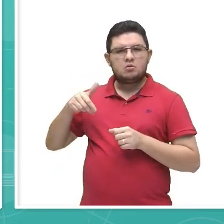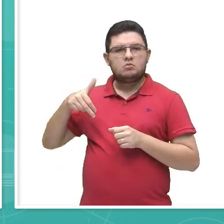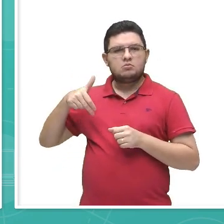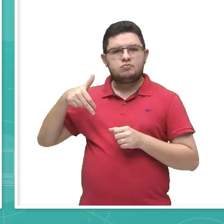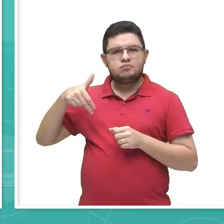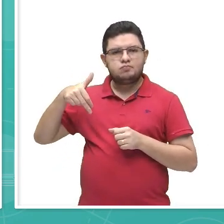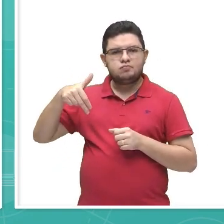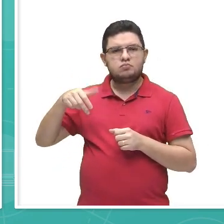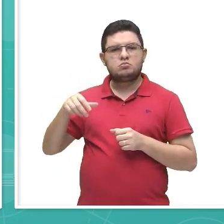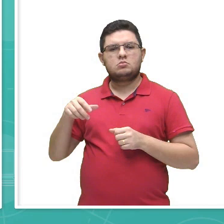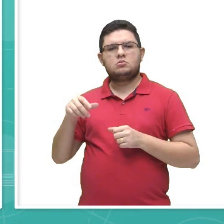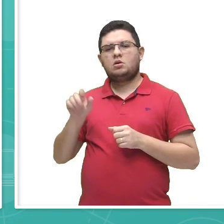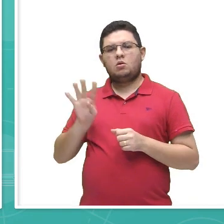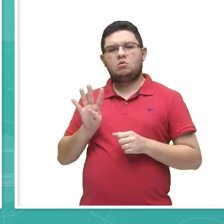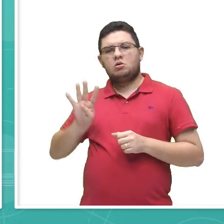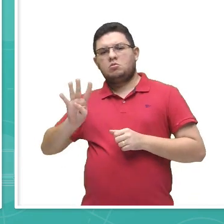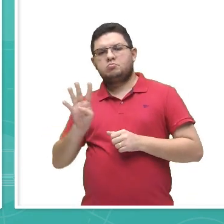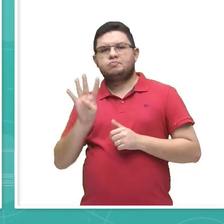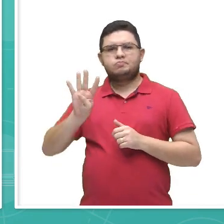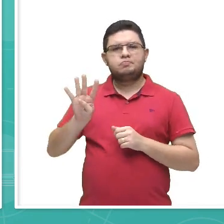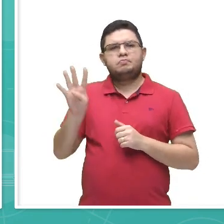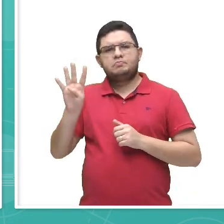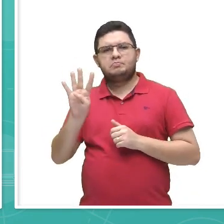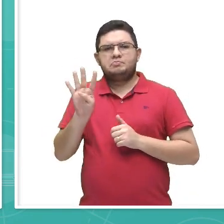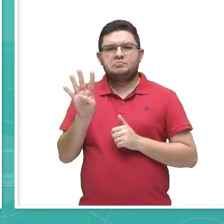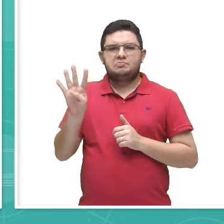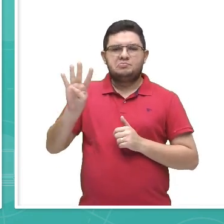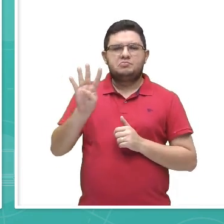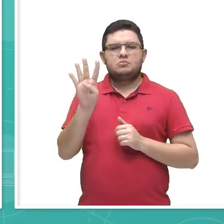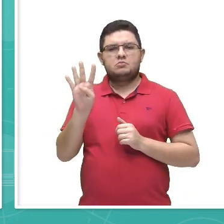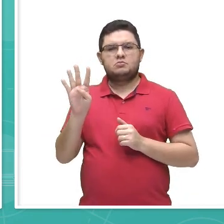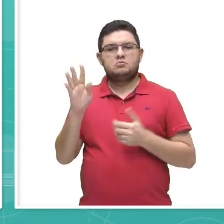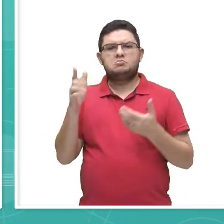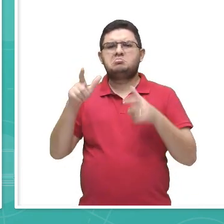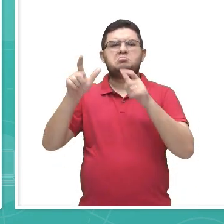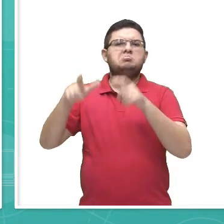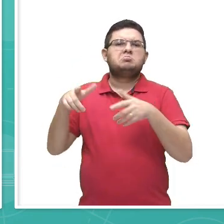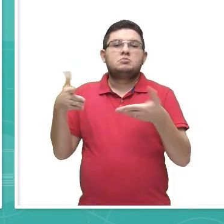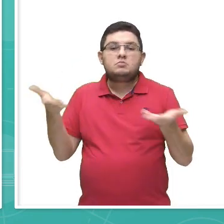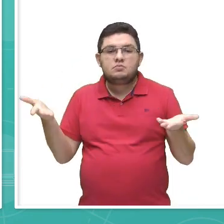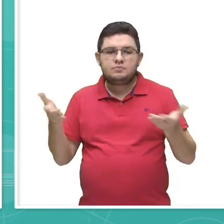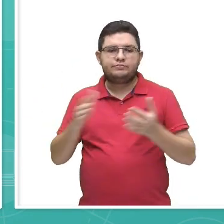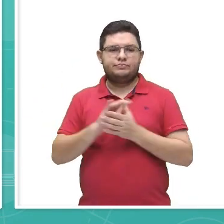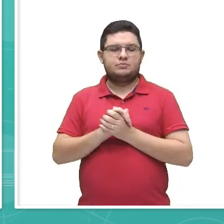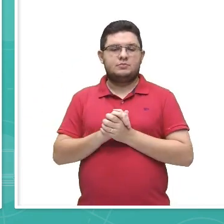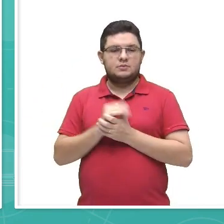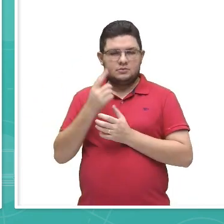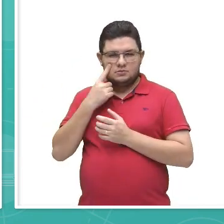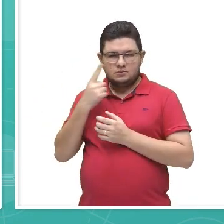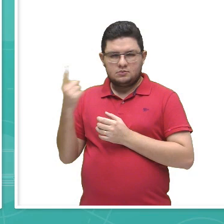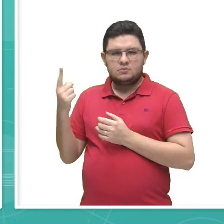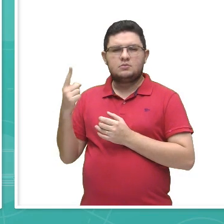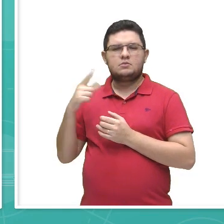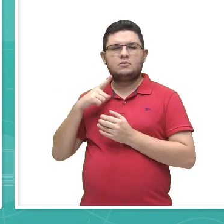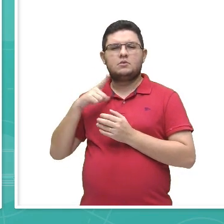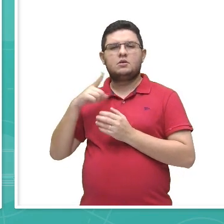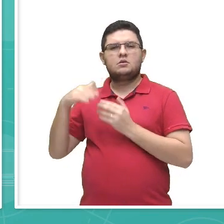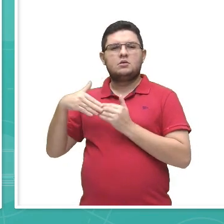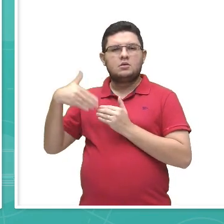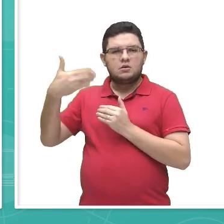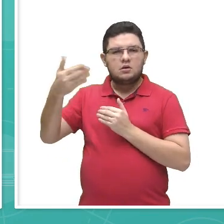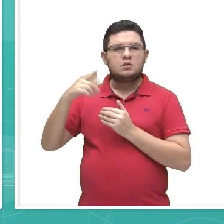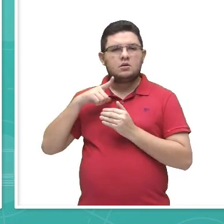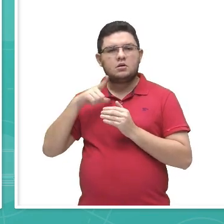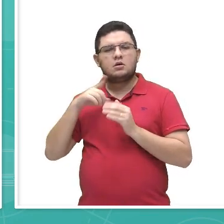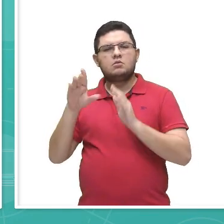lugar. Observe que na frente aqui no corredor, não é? Do lado esquerdo dessa imagem, você observa alguns armários, não é?